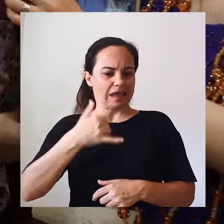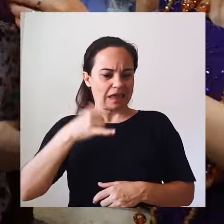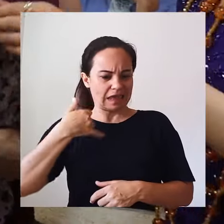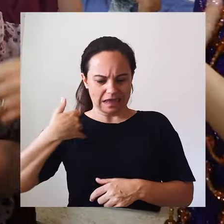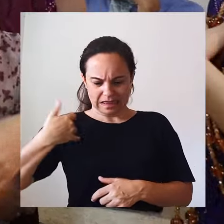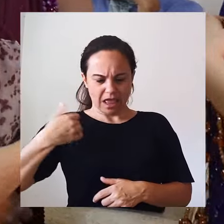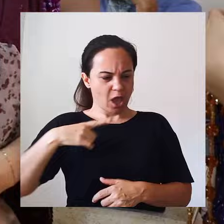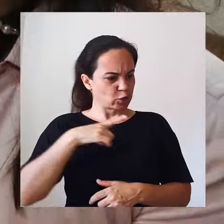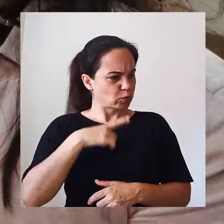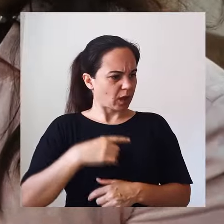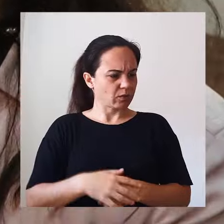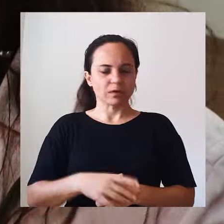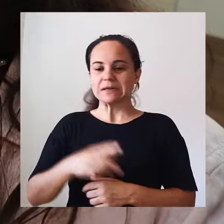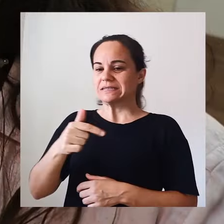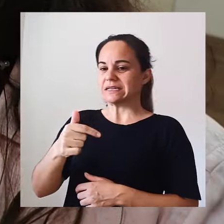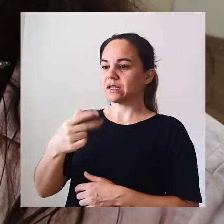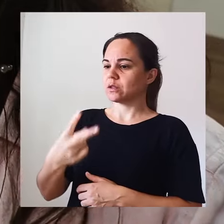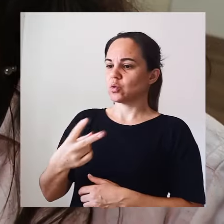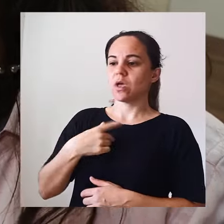Não gravo mais.